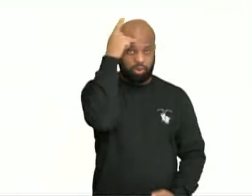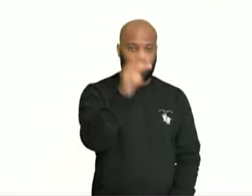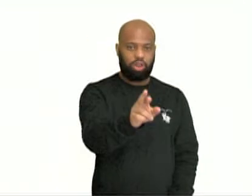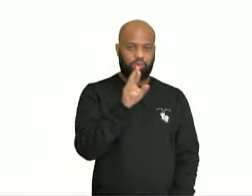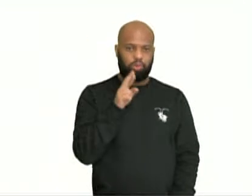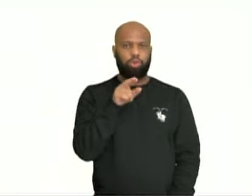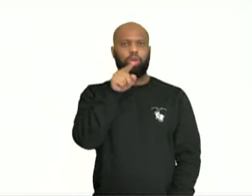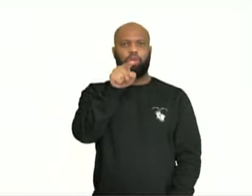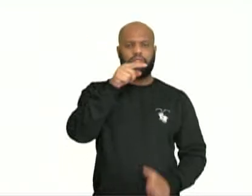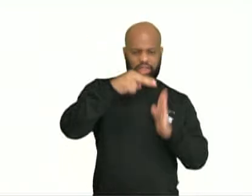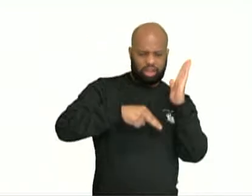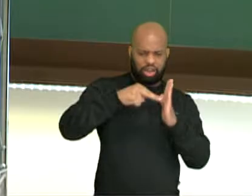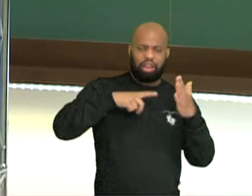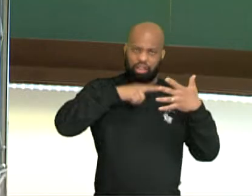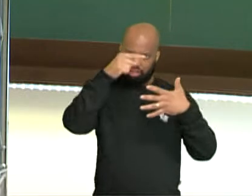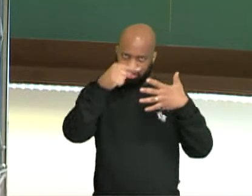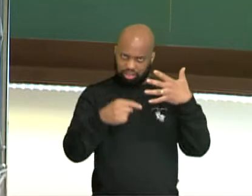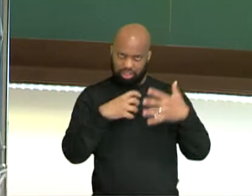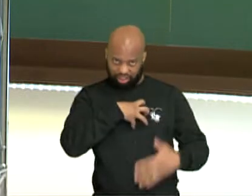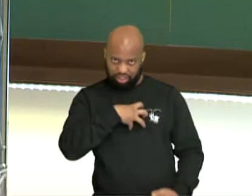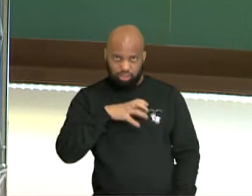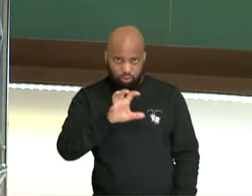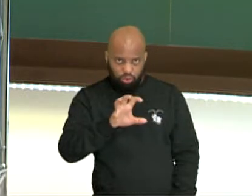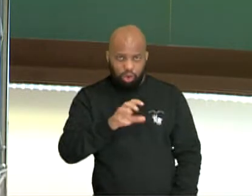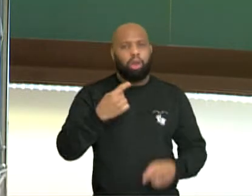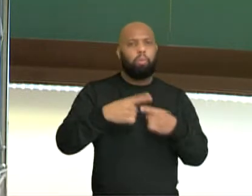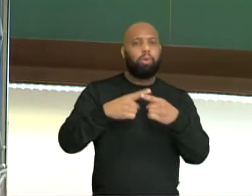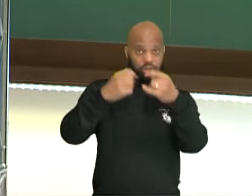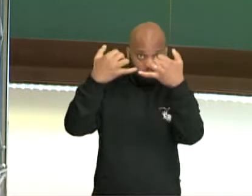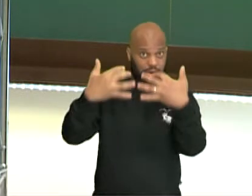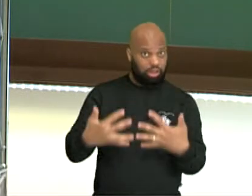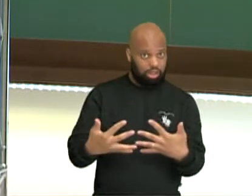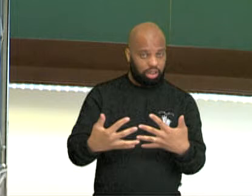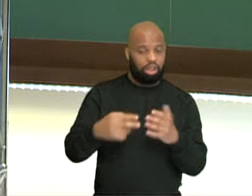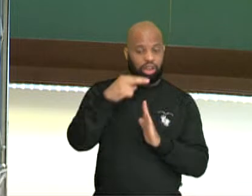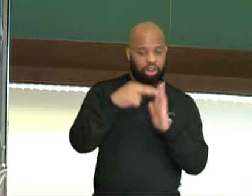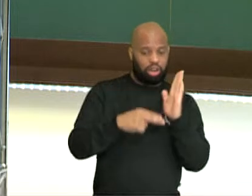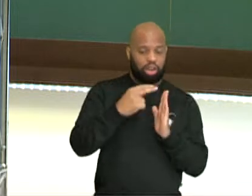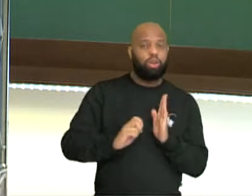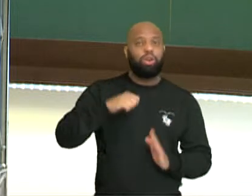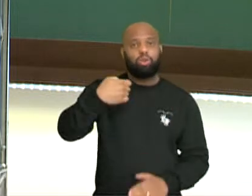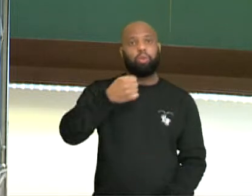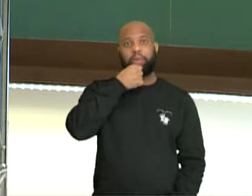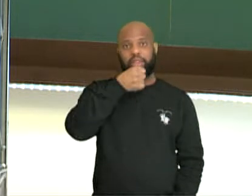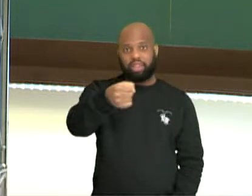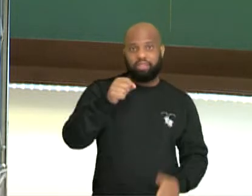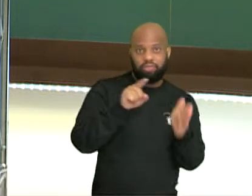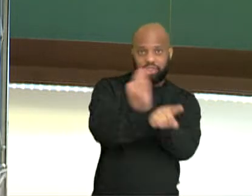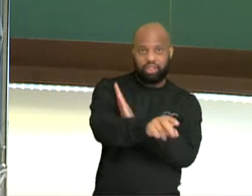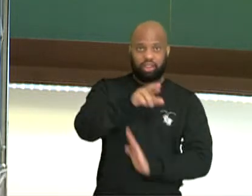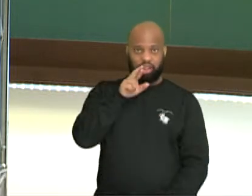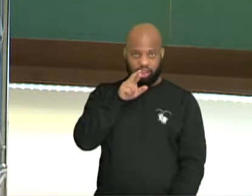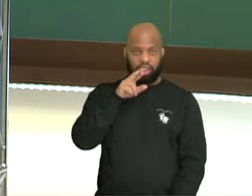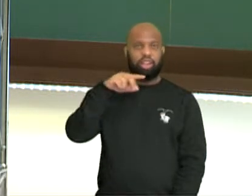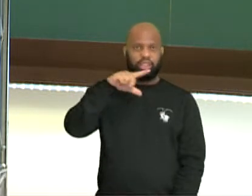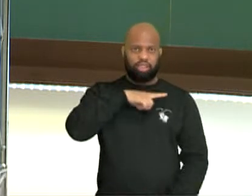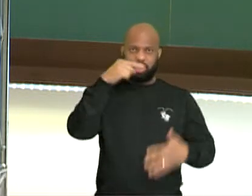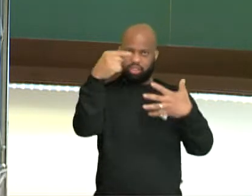aqui apresenta esses elementos? Por quê? Então, nós lemos até aqui sobre a entrevista de Ariano